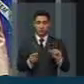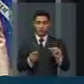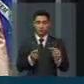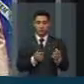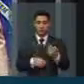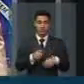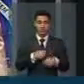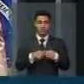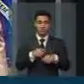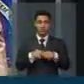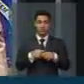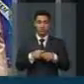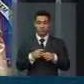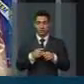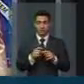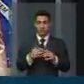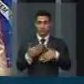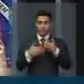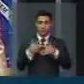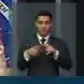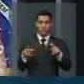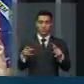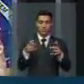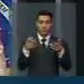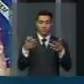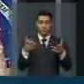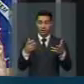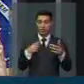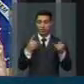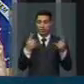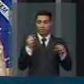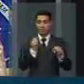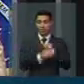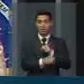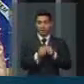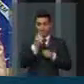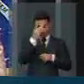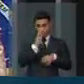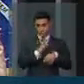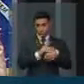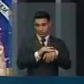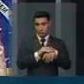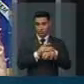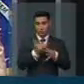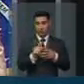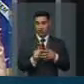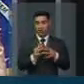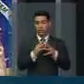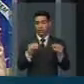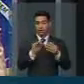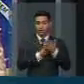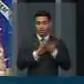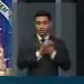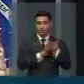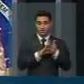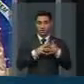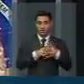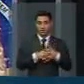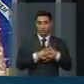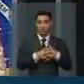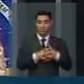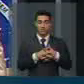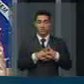econômico. Esse receituário quer matar o doente em vez de curar a doença. Ele é complicado, você entende? Diz a senhora